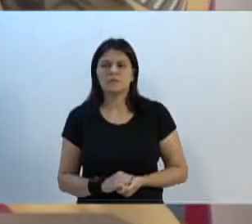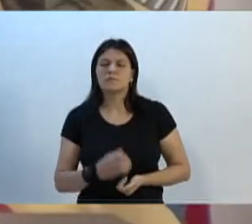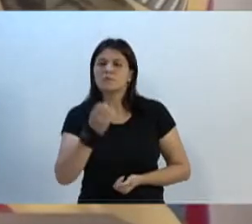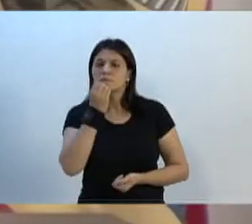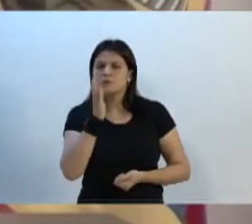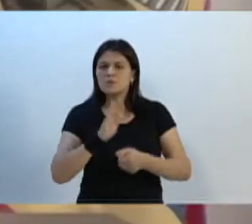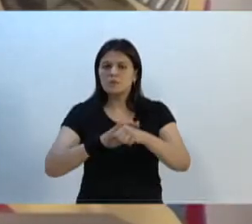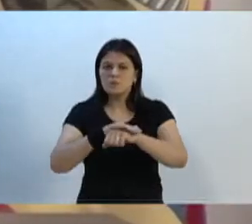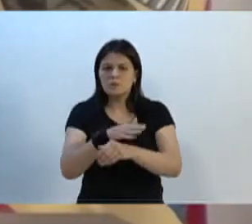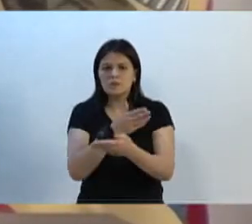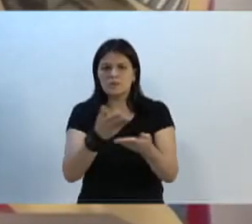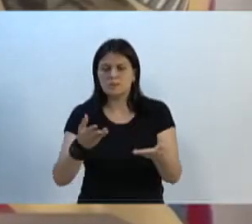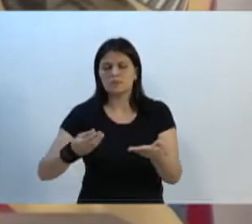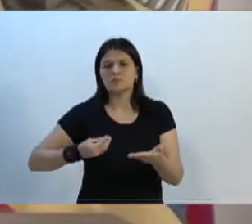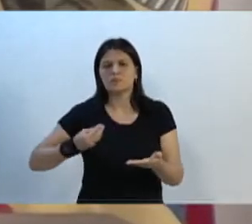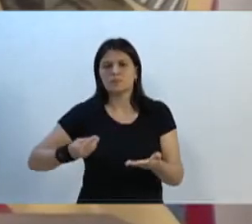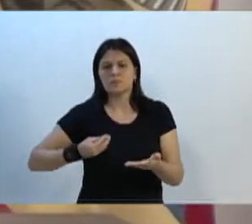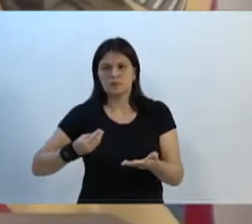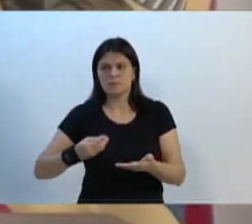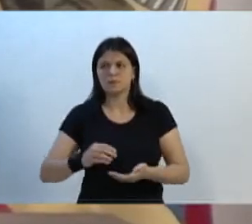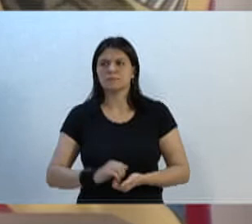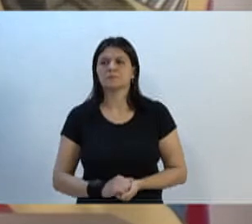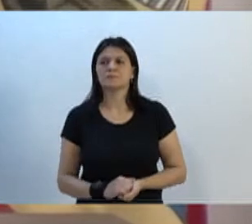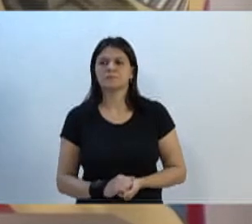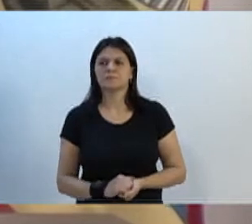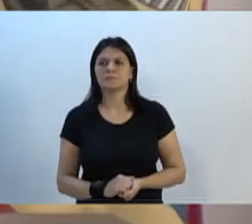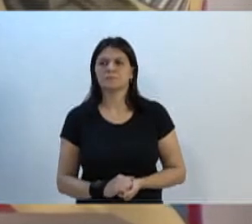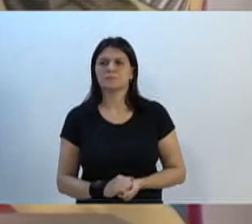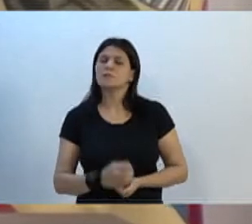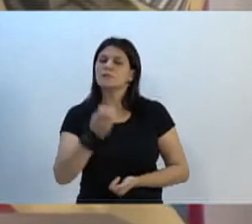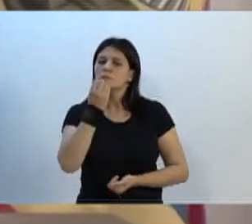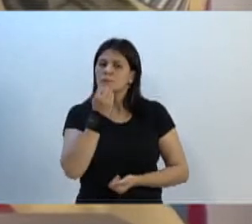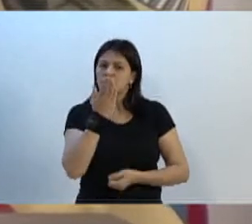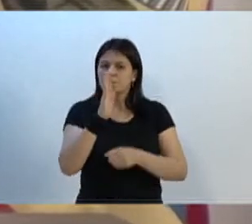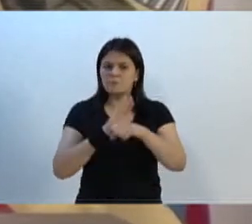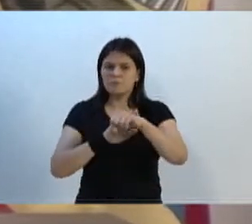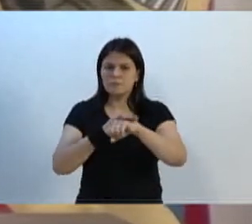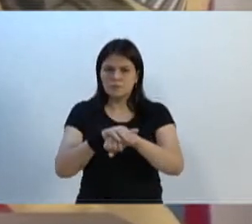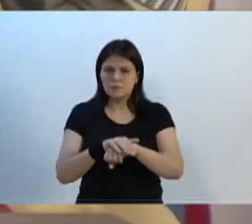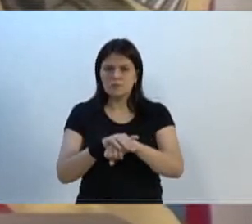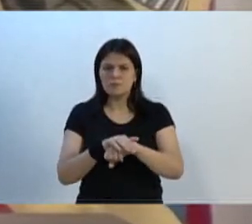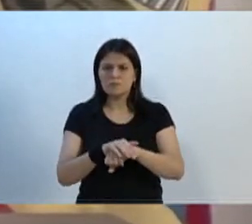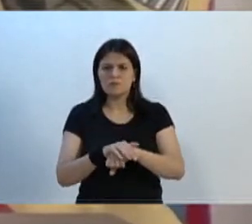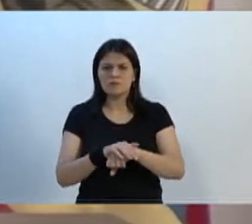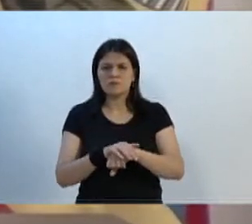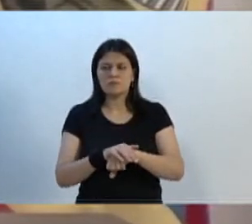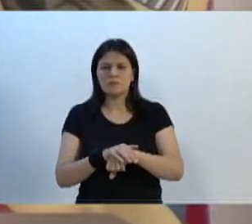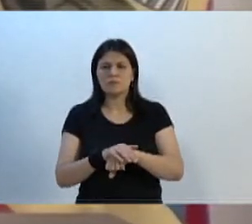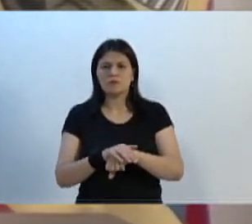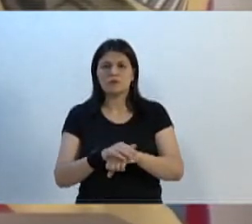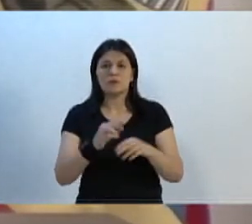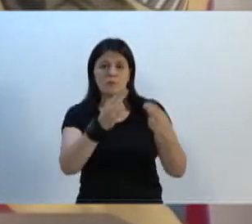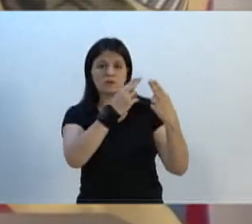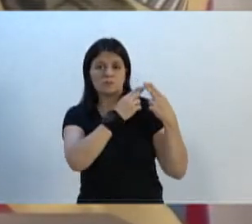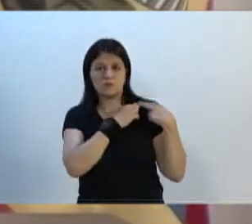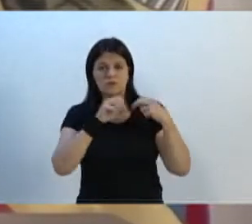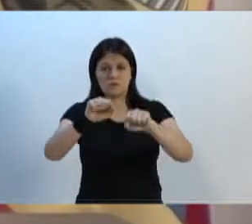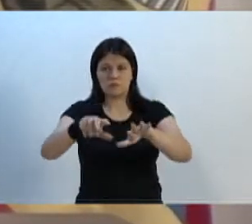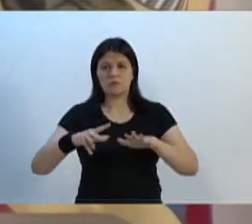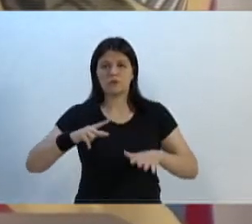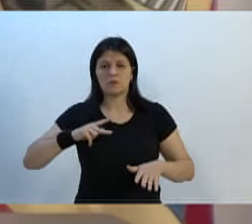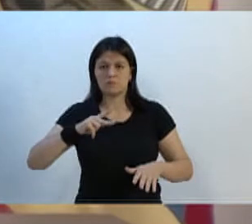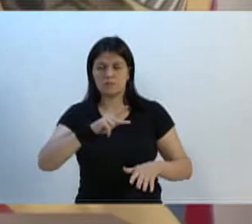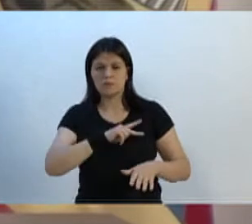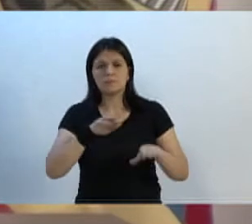Boa noite a todos os presentes Boa noite ao proponente da audiência pública o vereador Professor Gilson